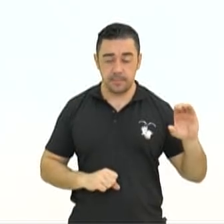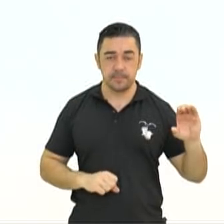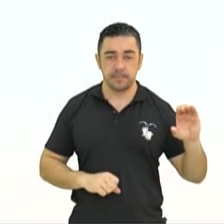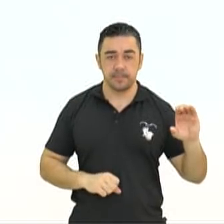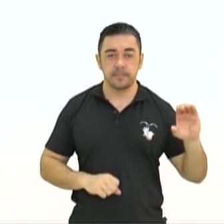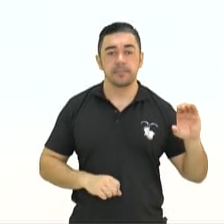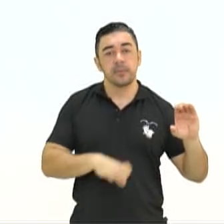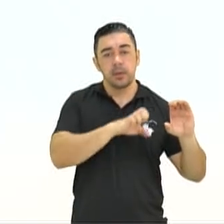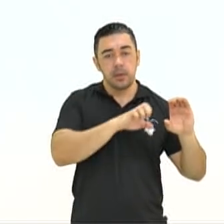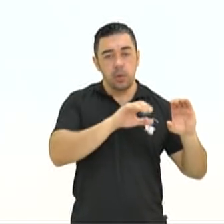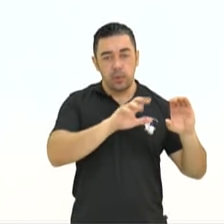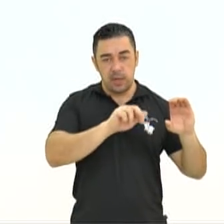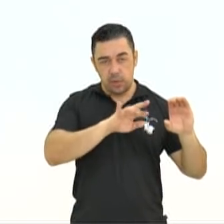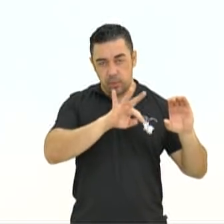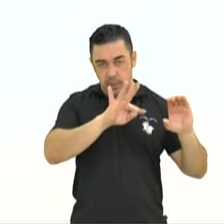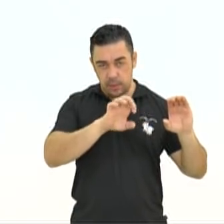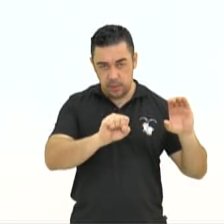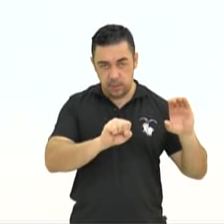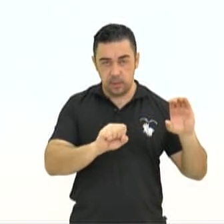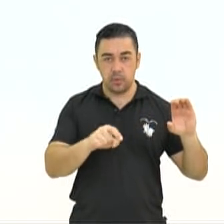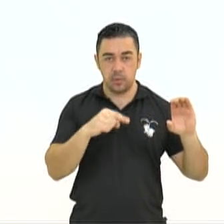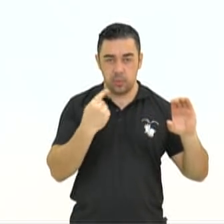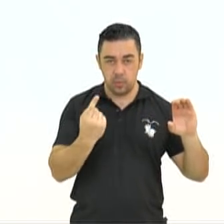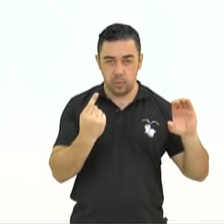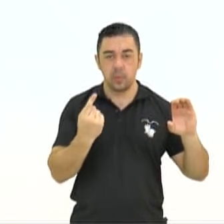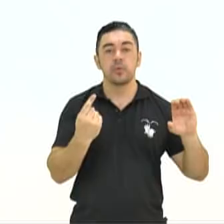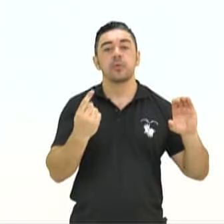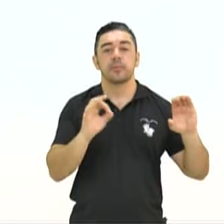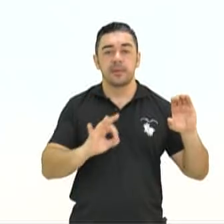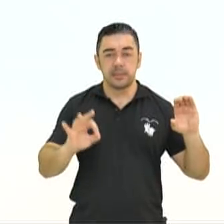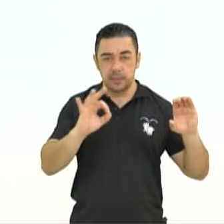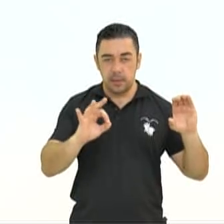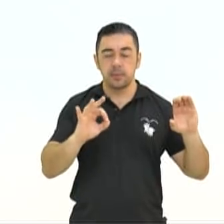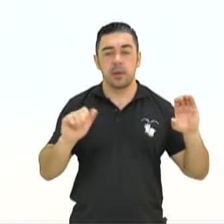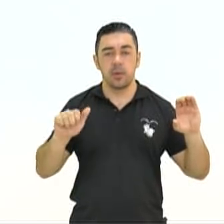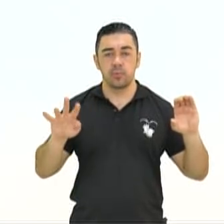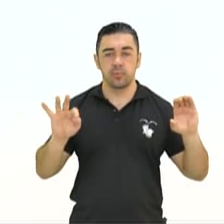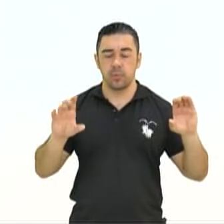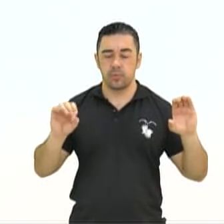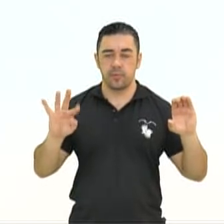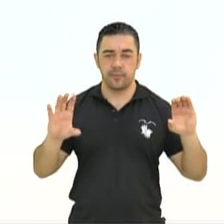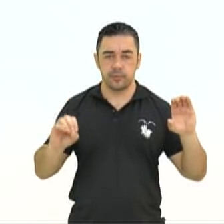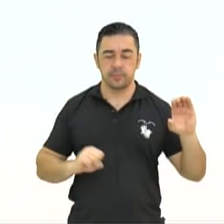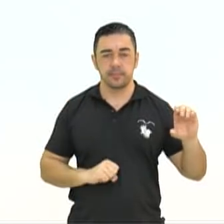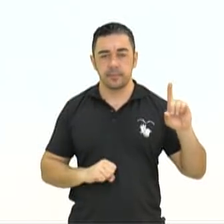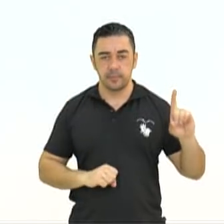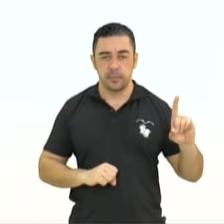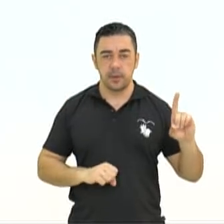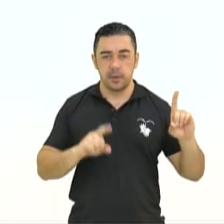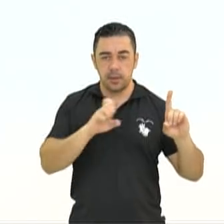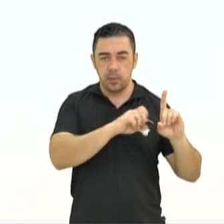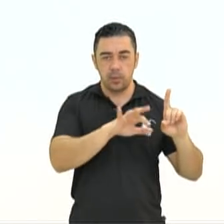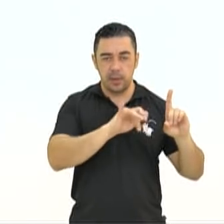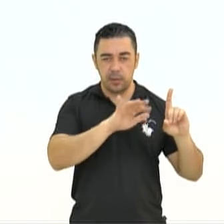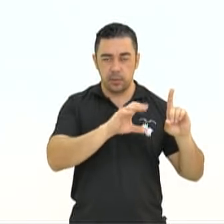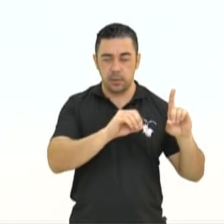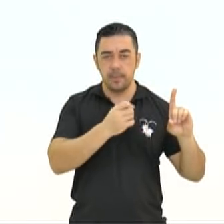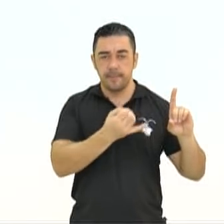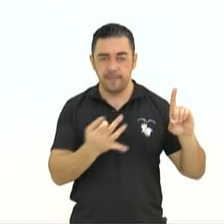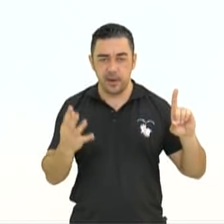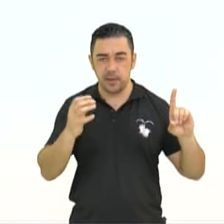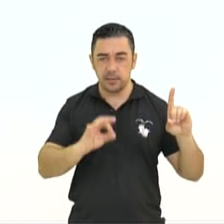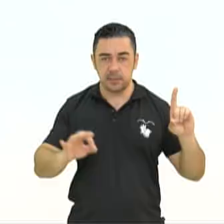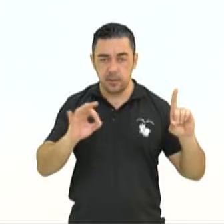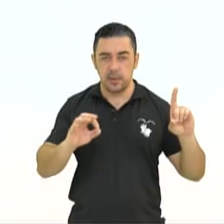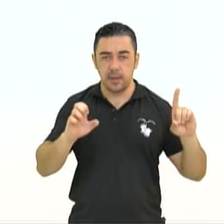São eucariontes unicelulares e autótrofos? Ou letra D. São eucariontes pluricelulares e